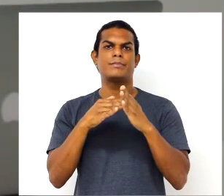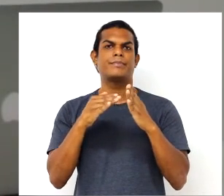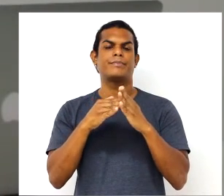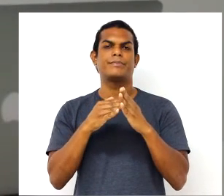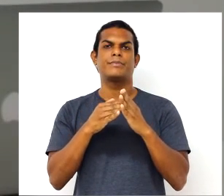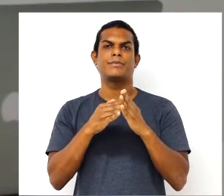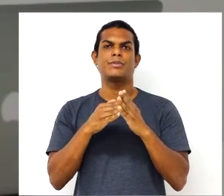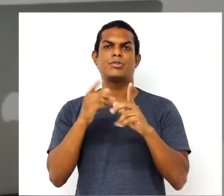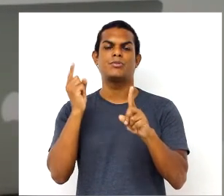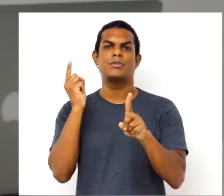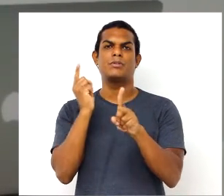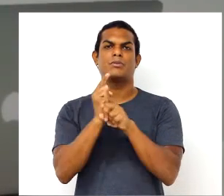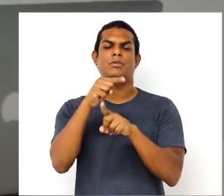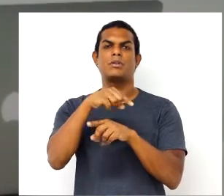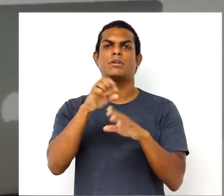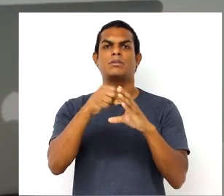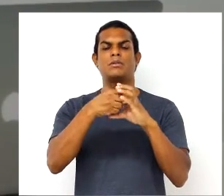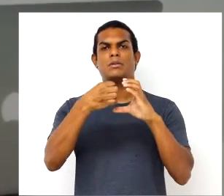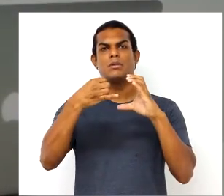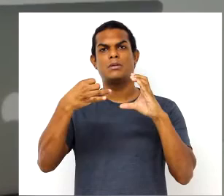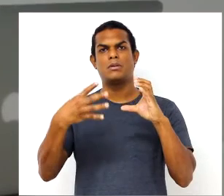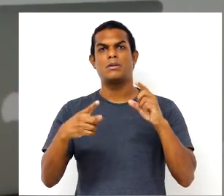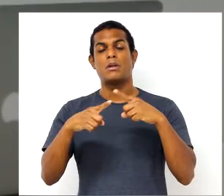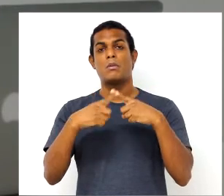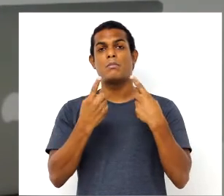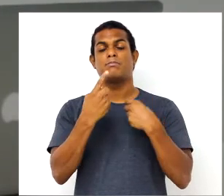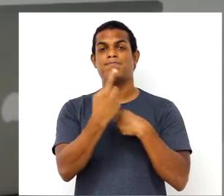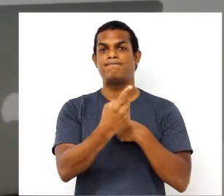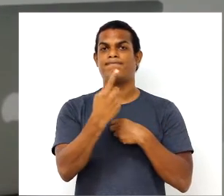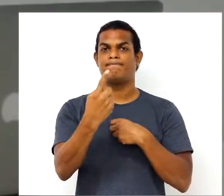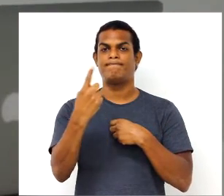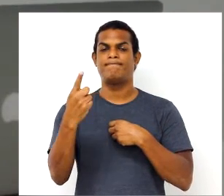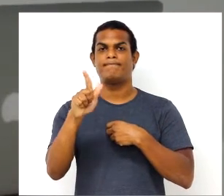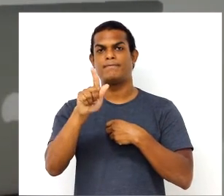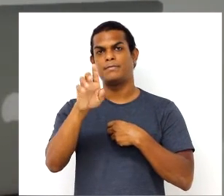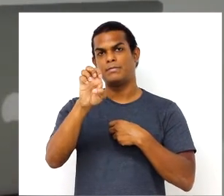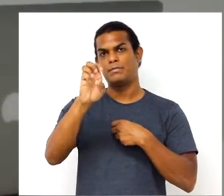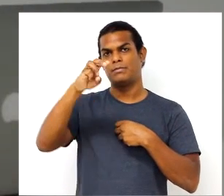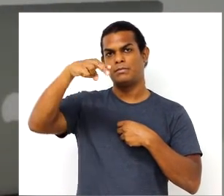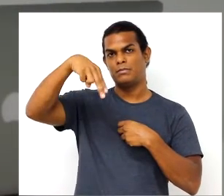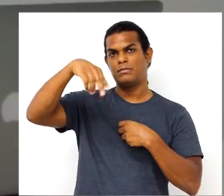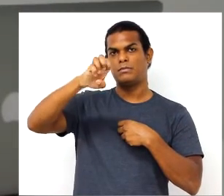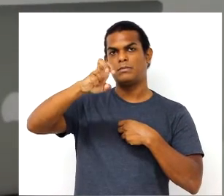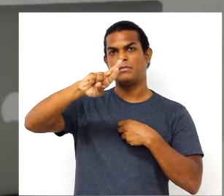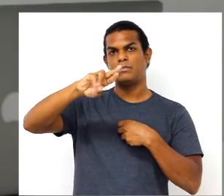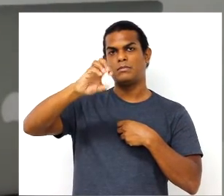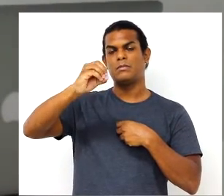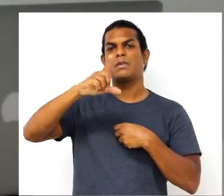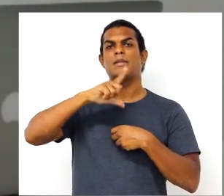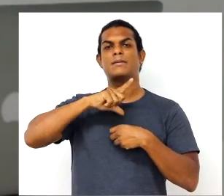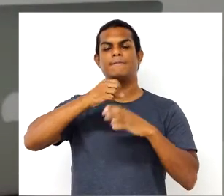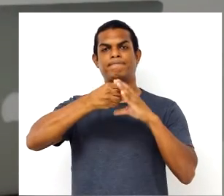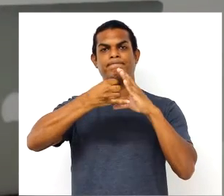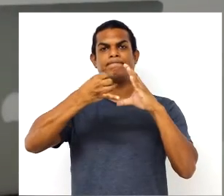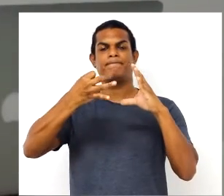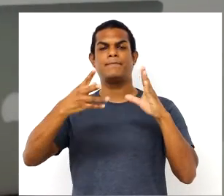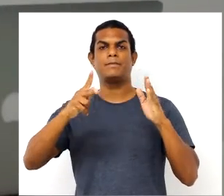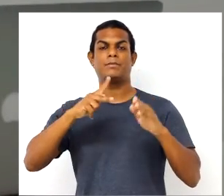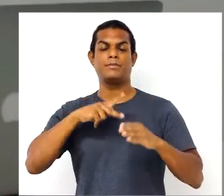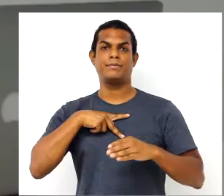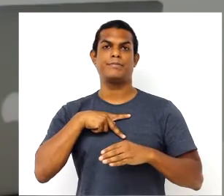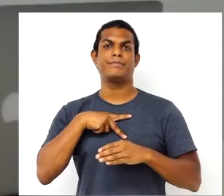essas características, mas cada gênero ele traz suas características próprias dependendo do seu objetivo,